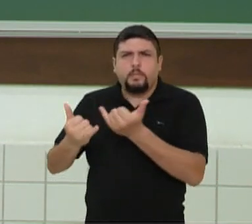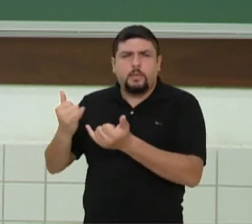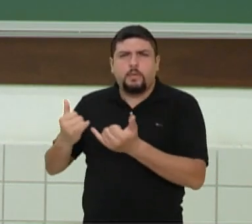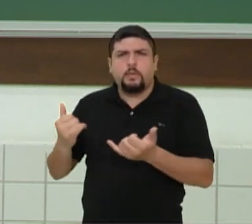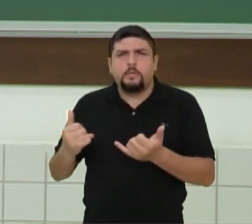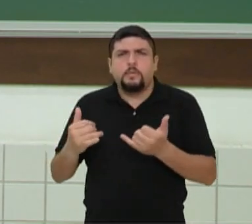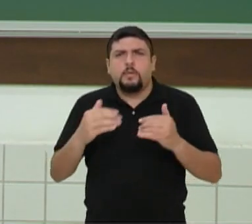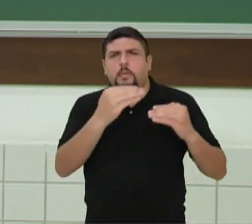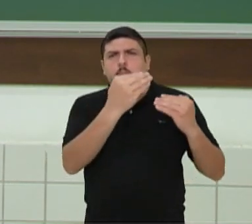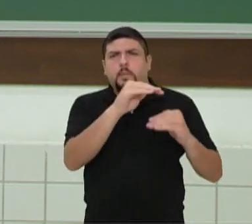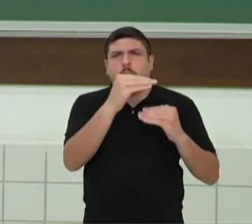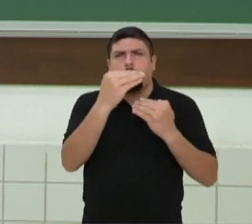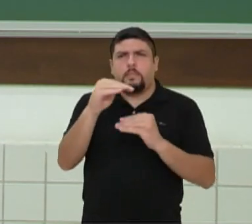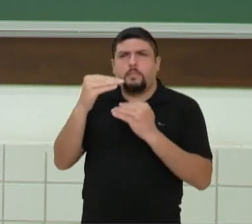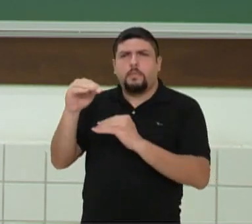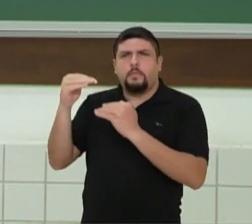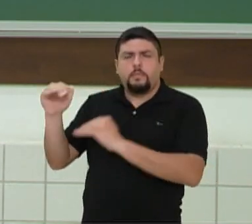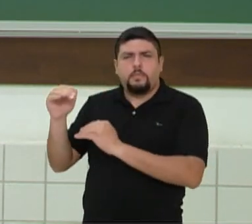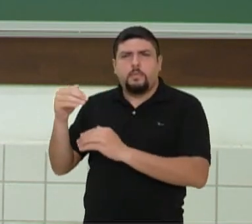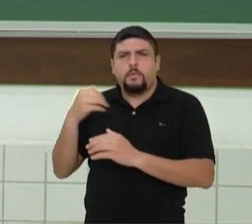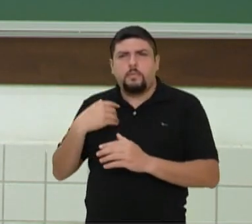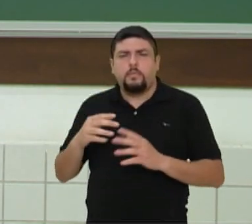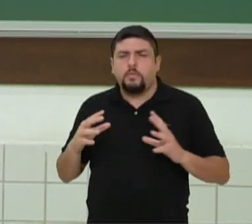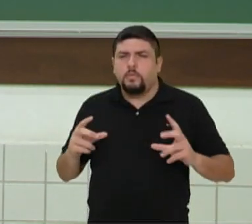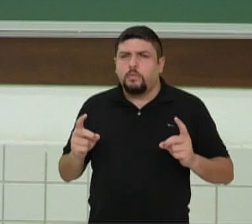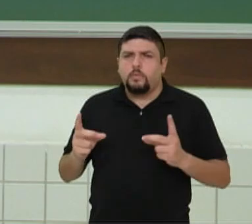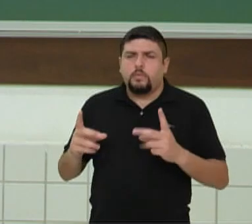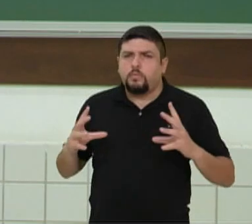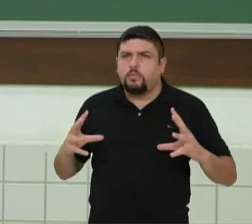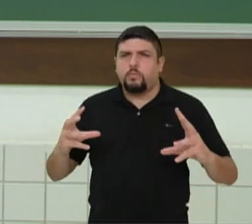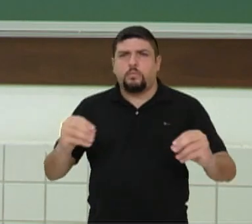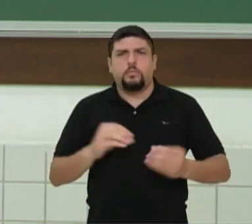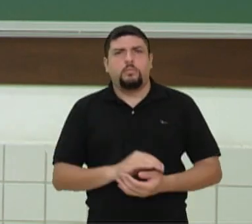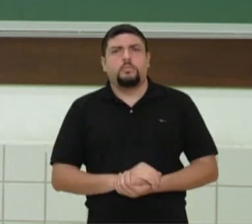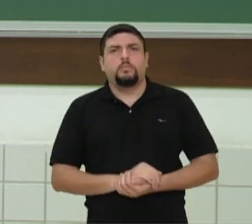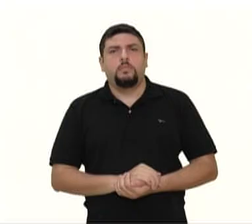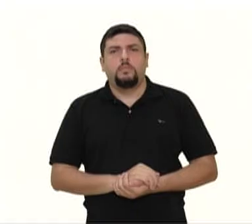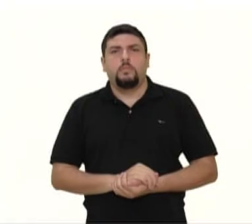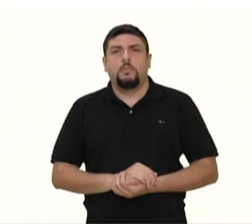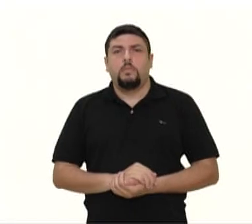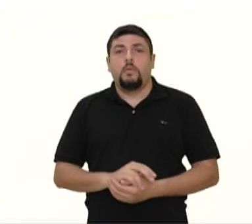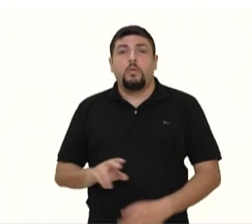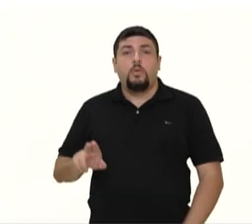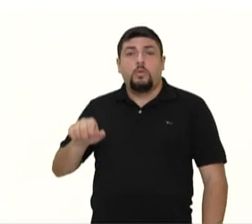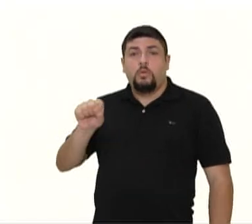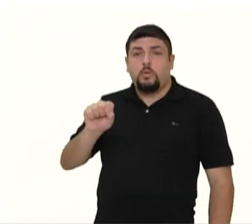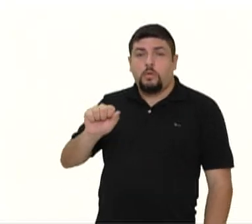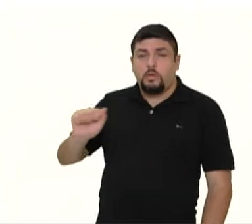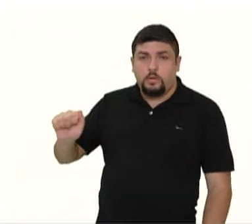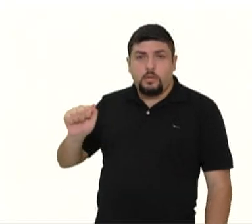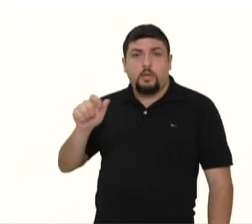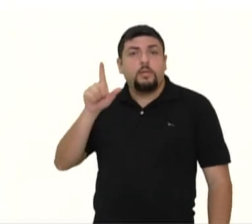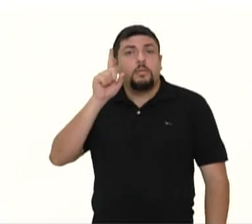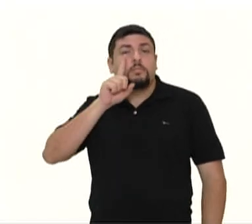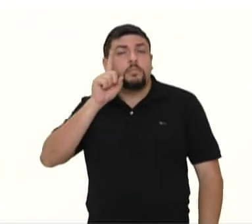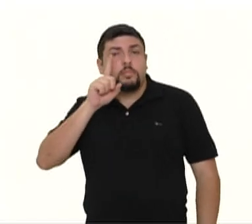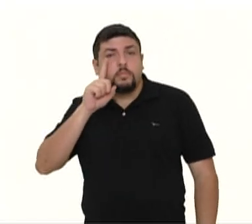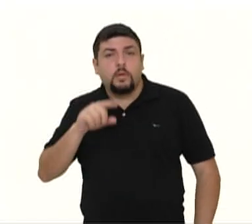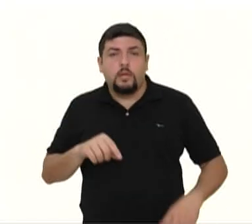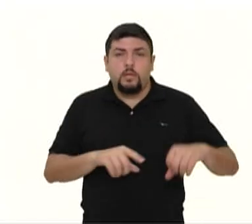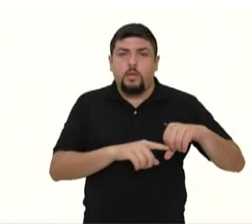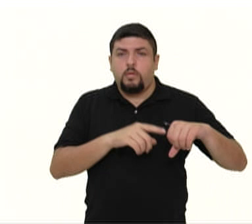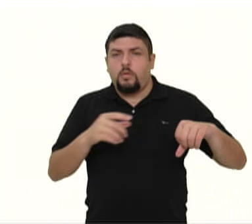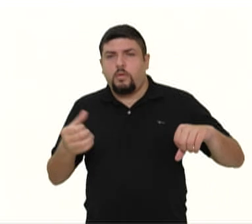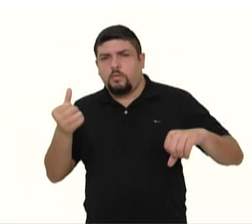para ser consumido por um grande número de consumidores. Dos USA, dos Estados Unidos da América, sim, das 9 às 6.